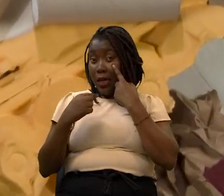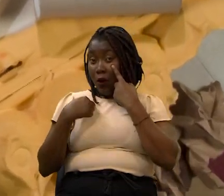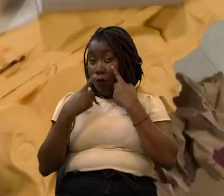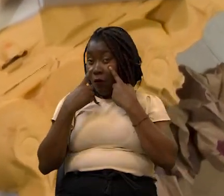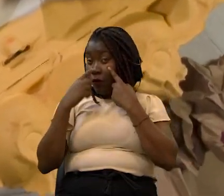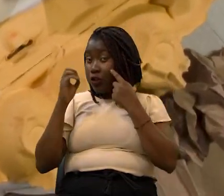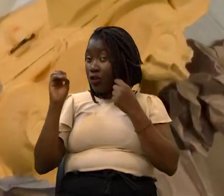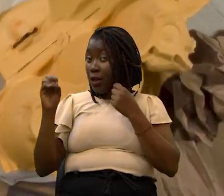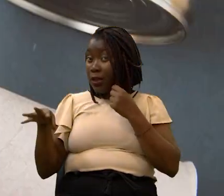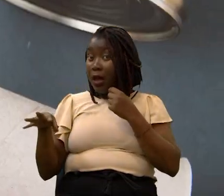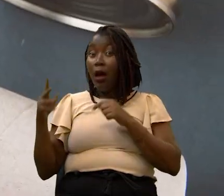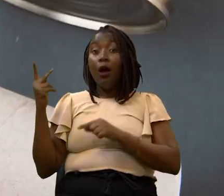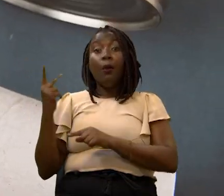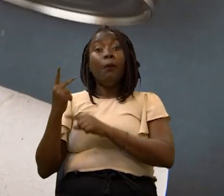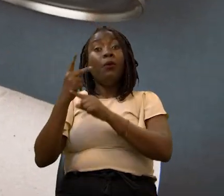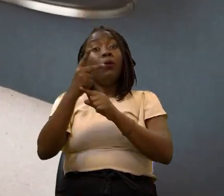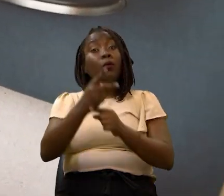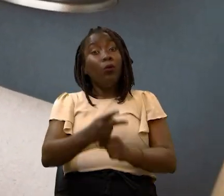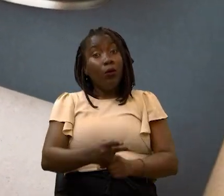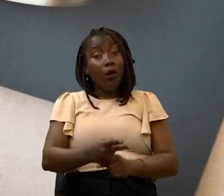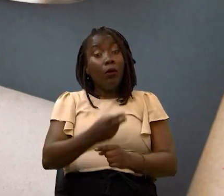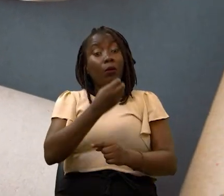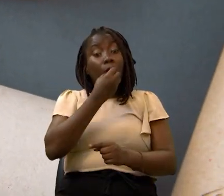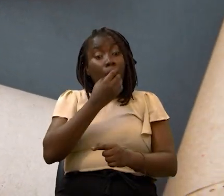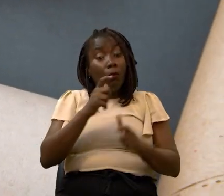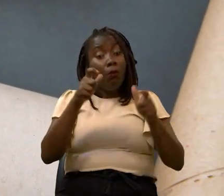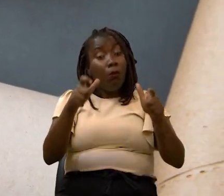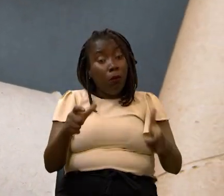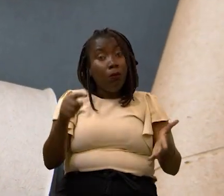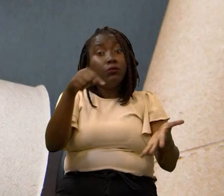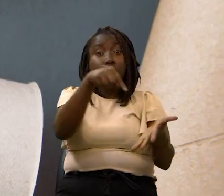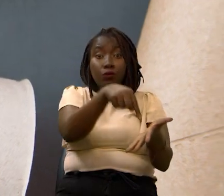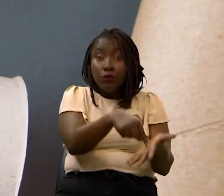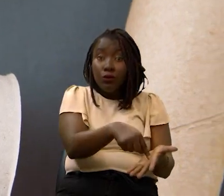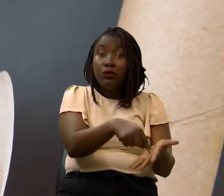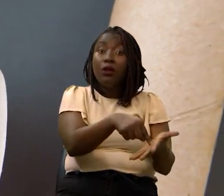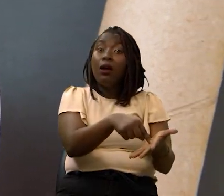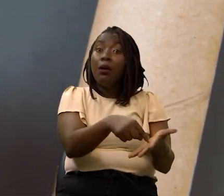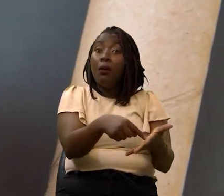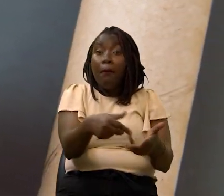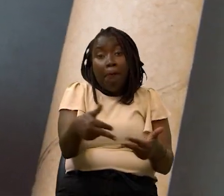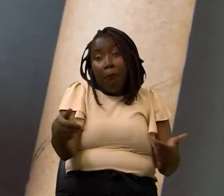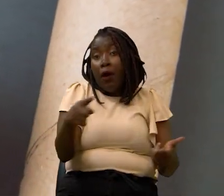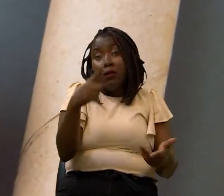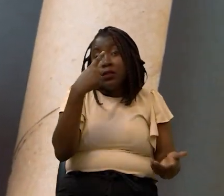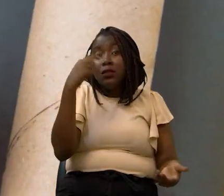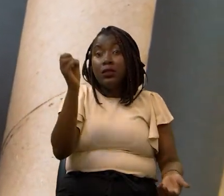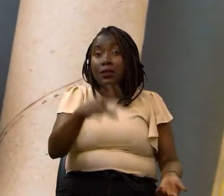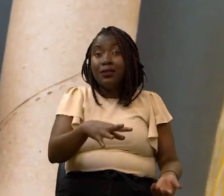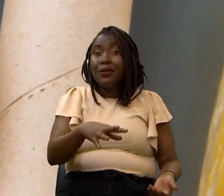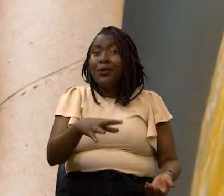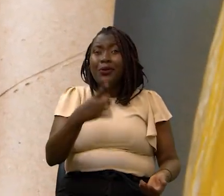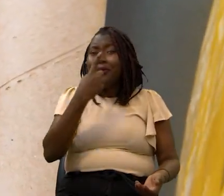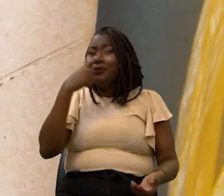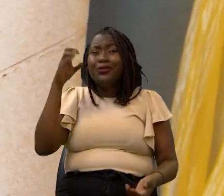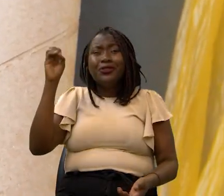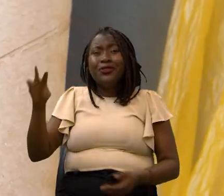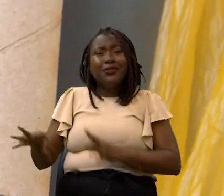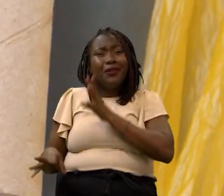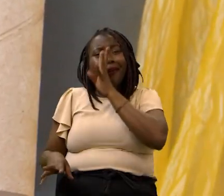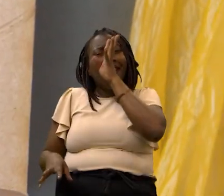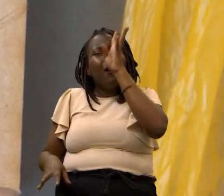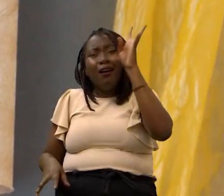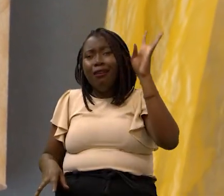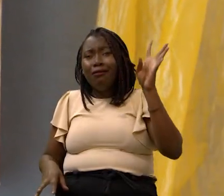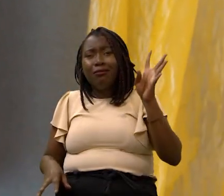se eu vou descartar, procure dar um bom destino para aquele que você está descartando.